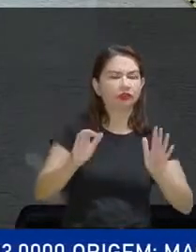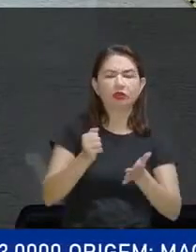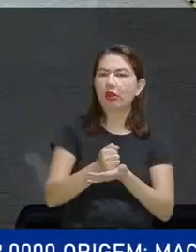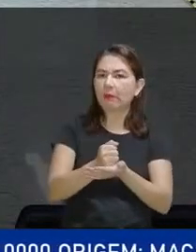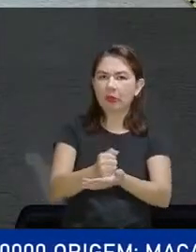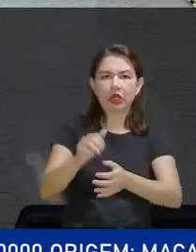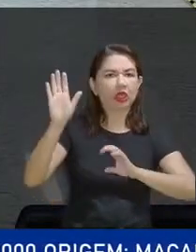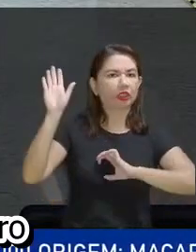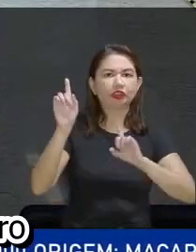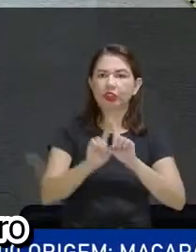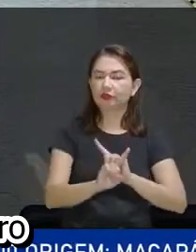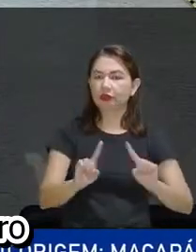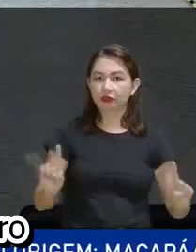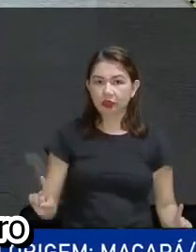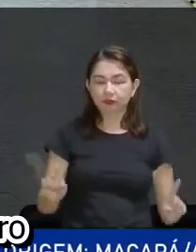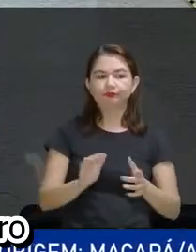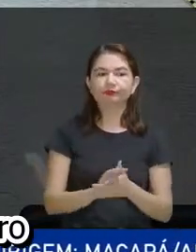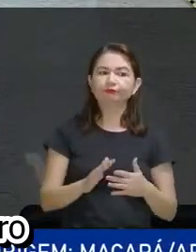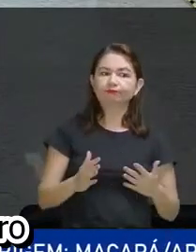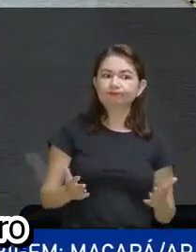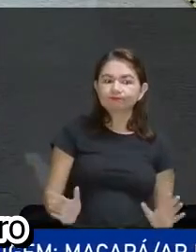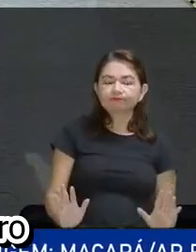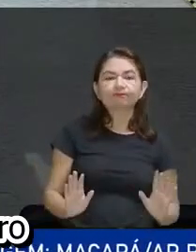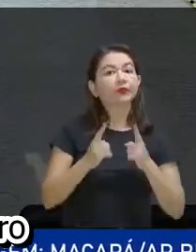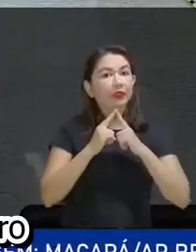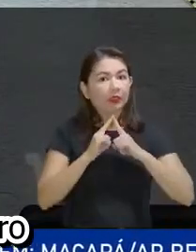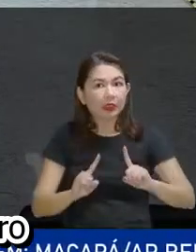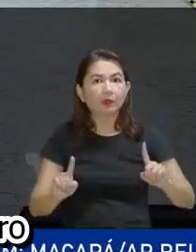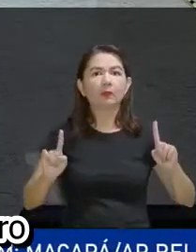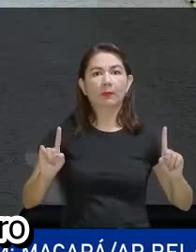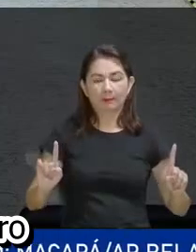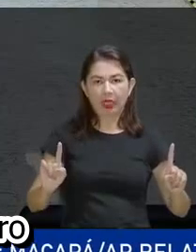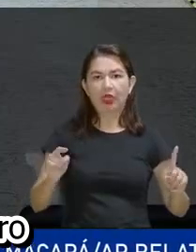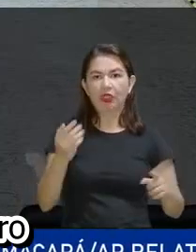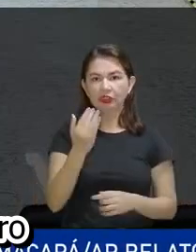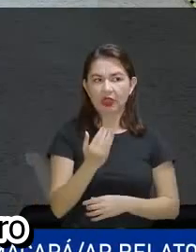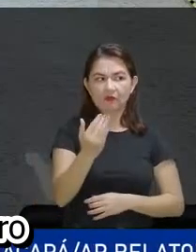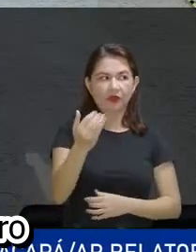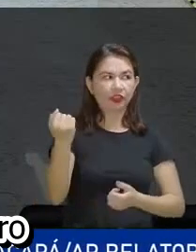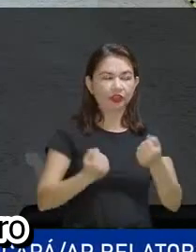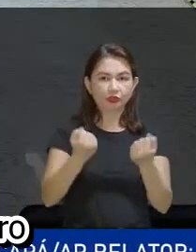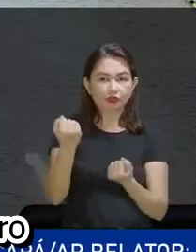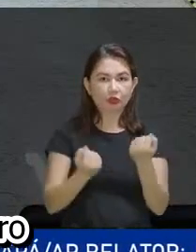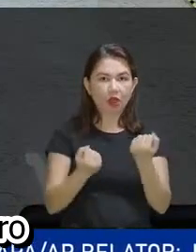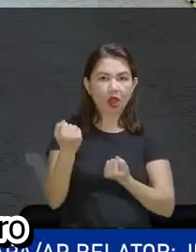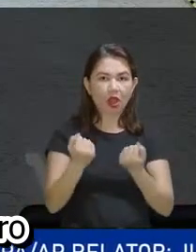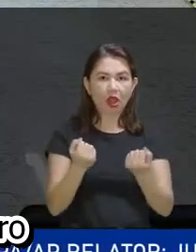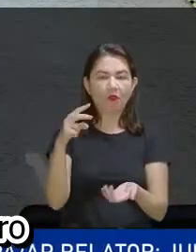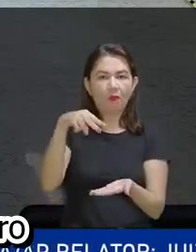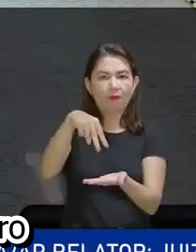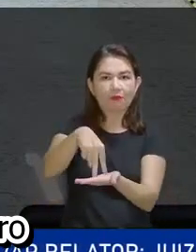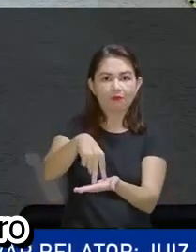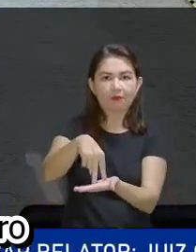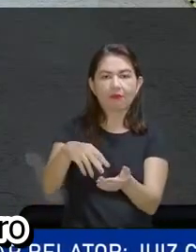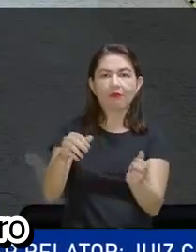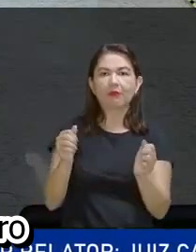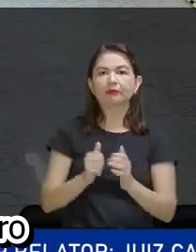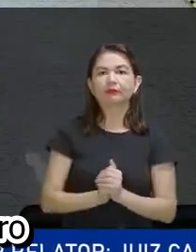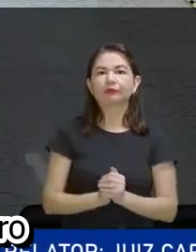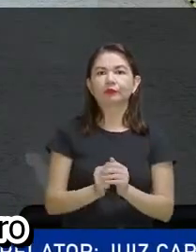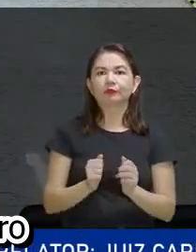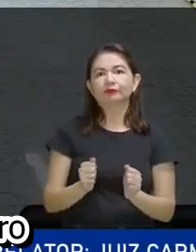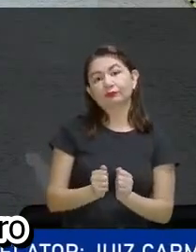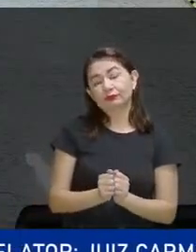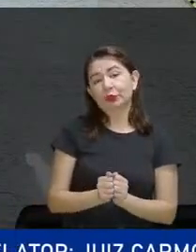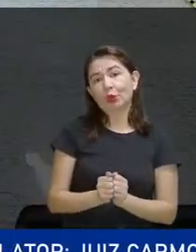eleição. E aí o curioso é que ele aparece na frente do carro e exatamente com a